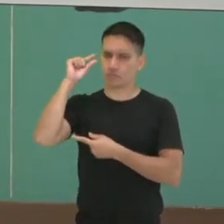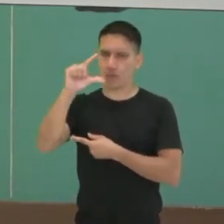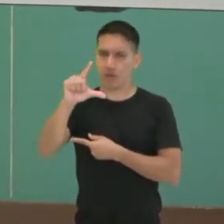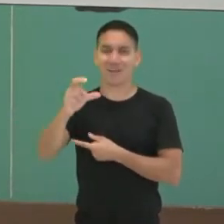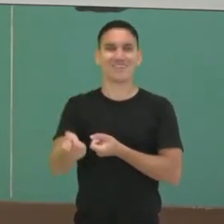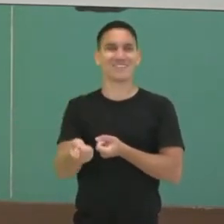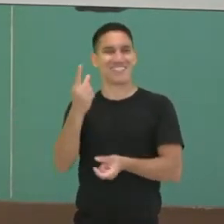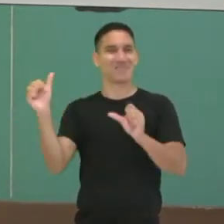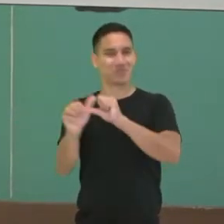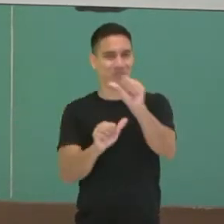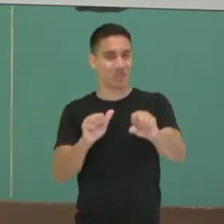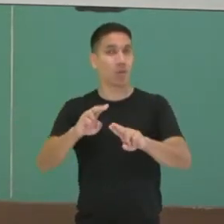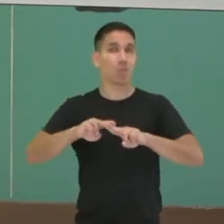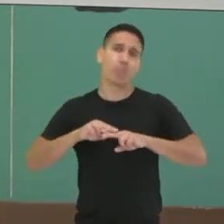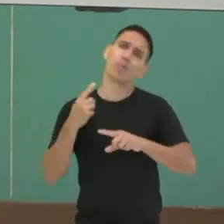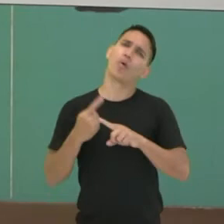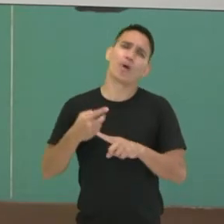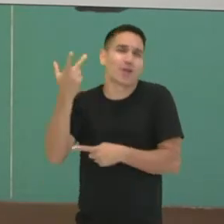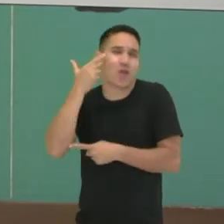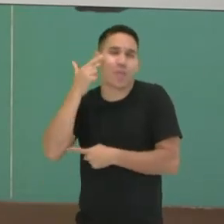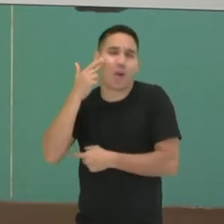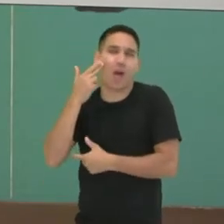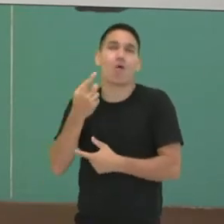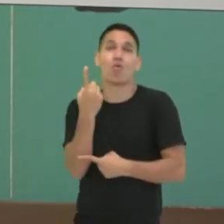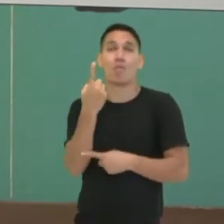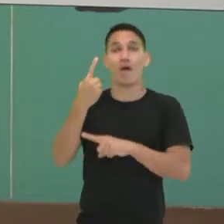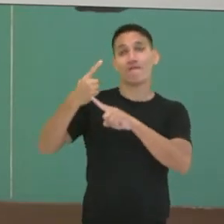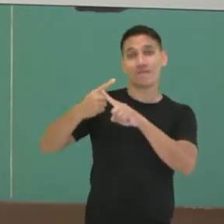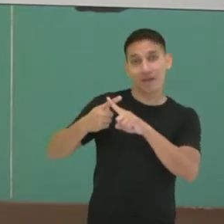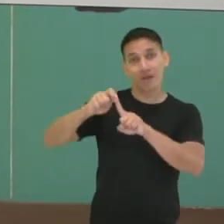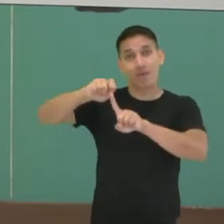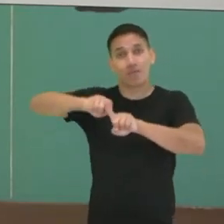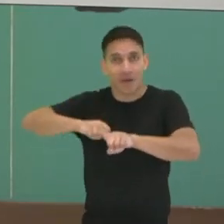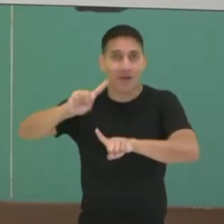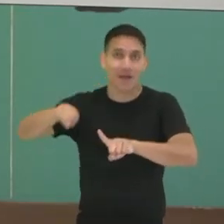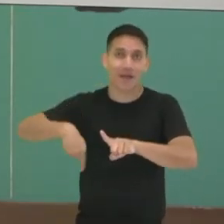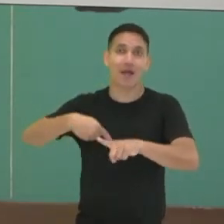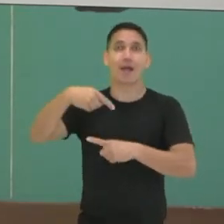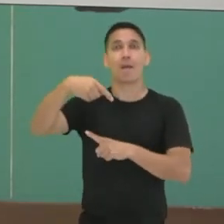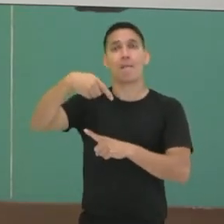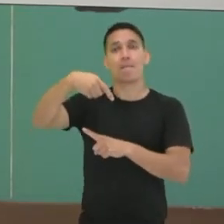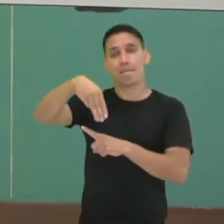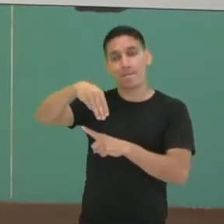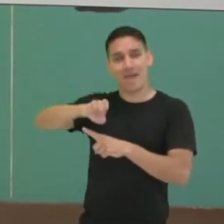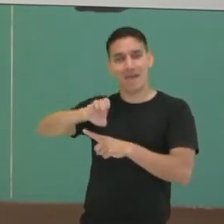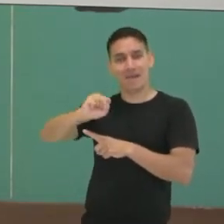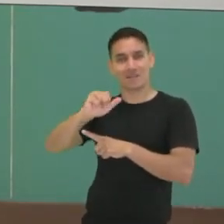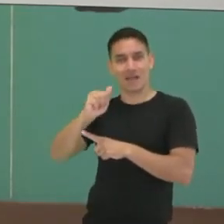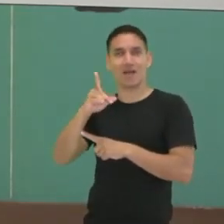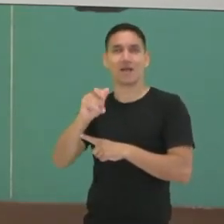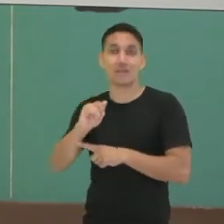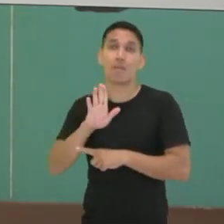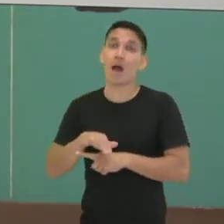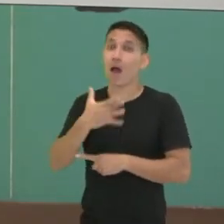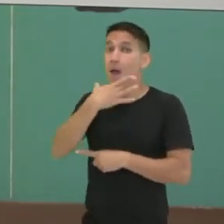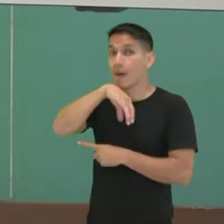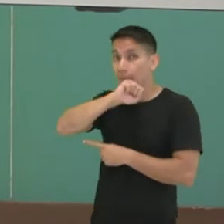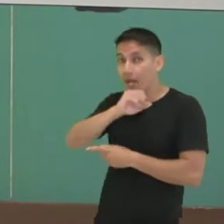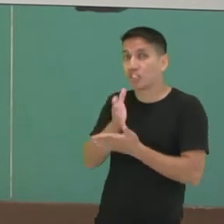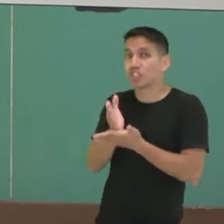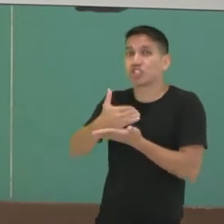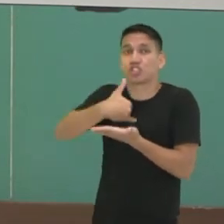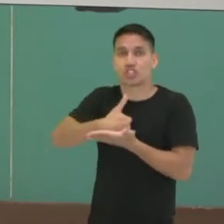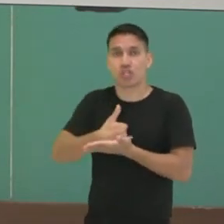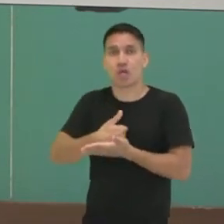mesada, e o que pressupõe-se que se receba uma vez por mês, mas o pai da Magali já dividiu em 4 semanas e ele se refere a